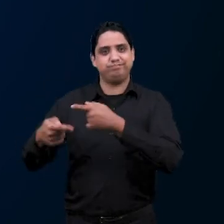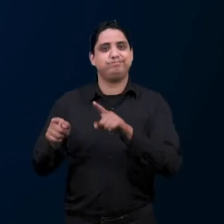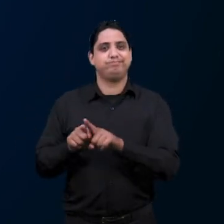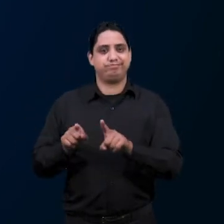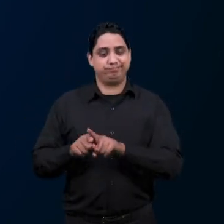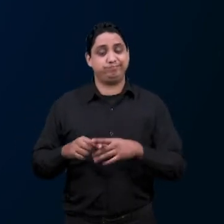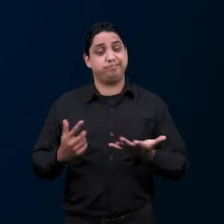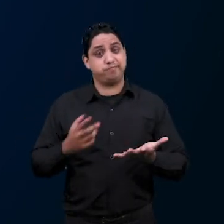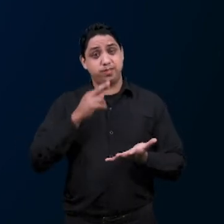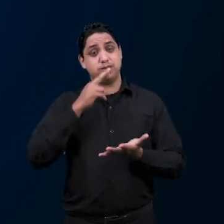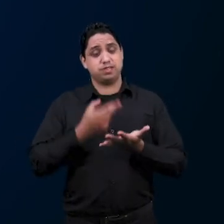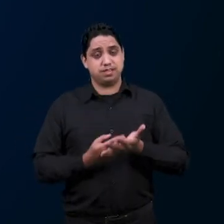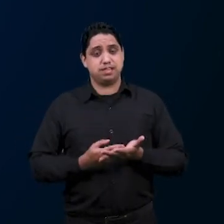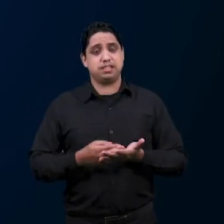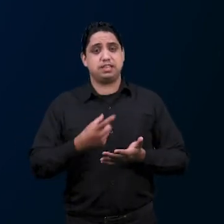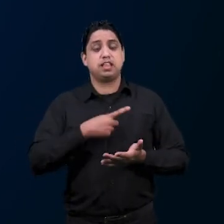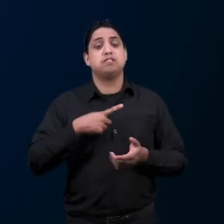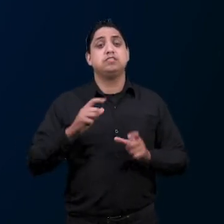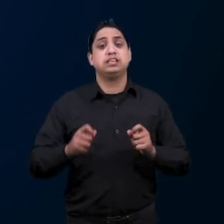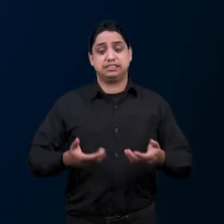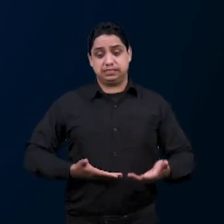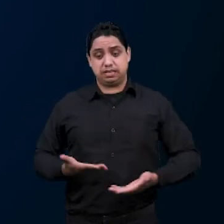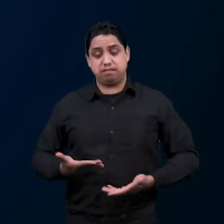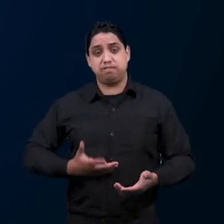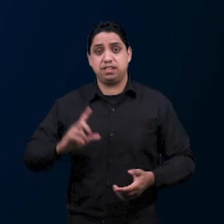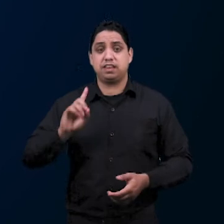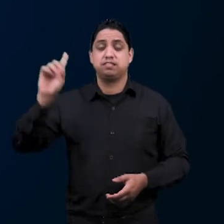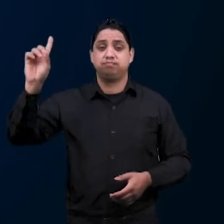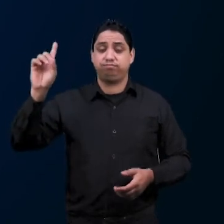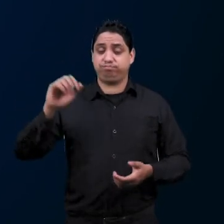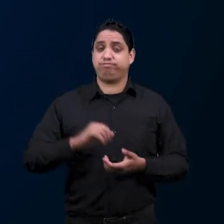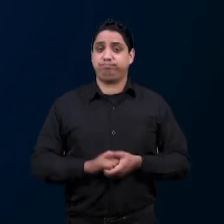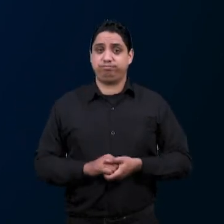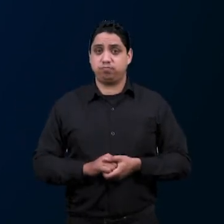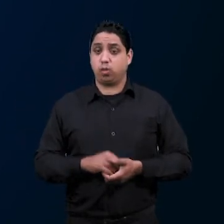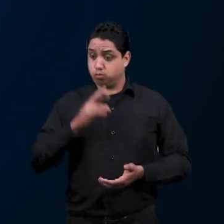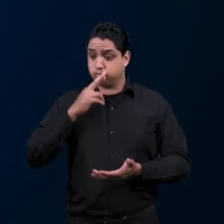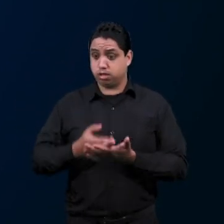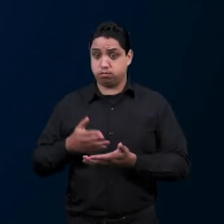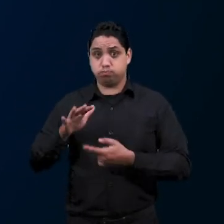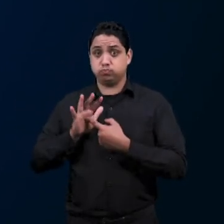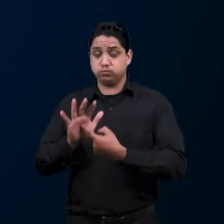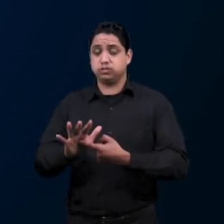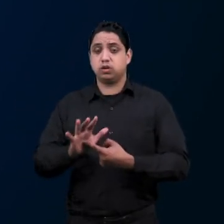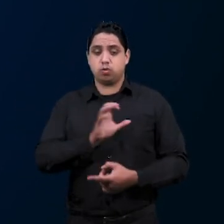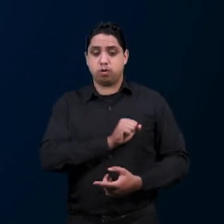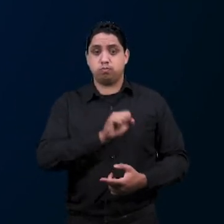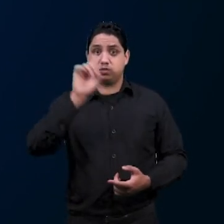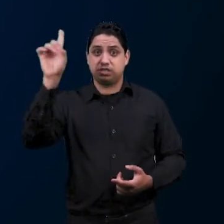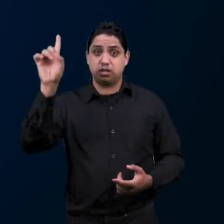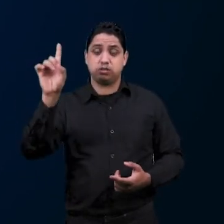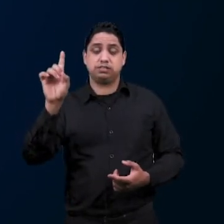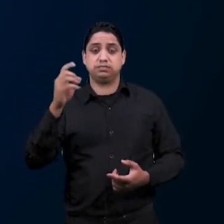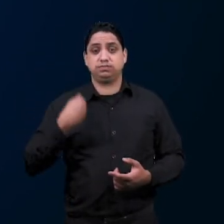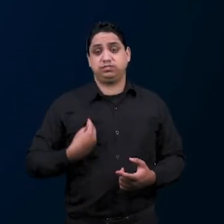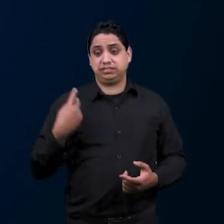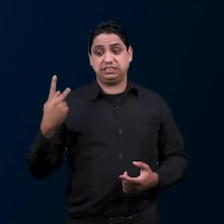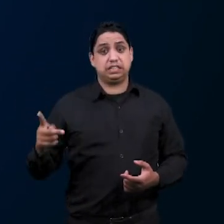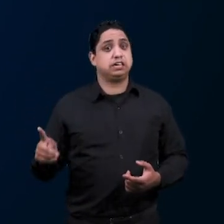Resultado da escolha que ele fez, servir ao Senhor. E como resultado está aqui, o amor de Deus sobre a vida